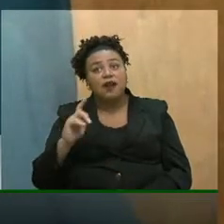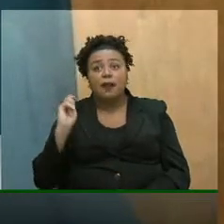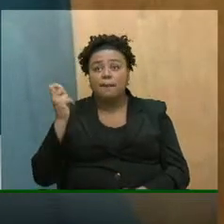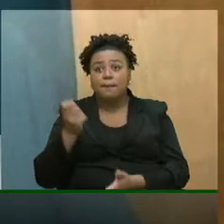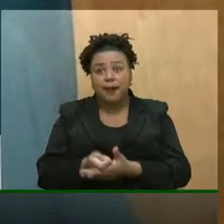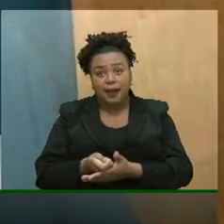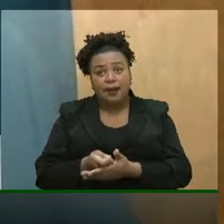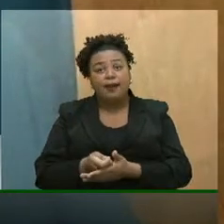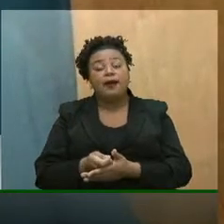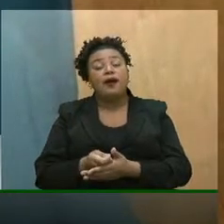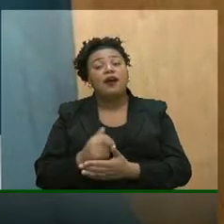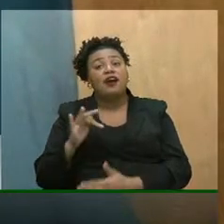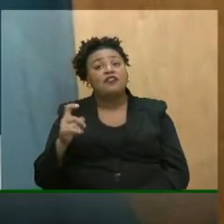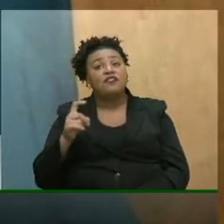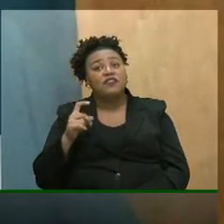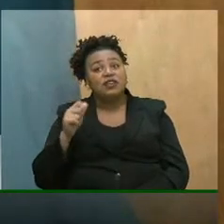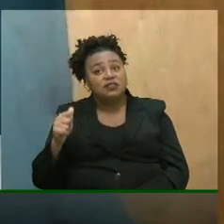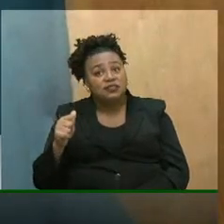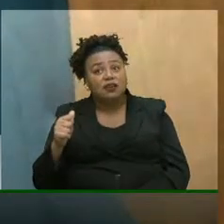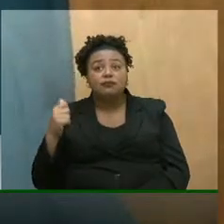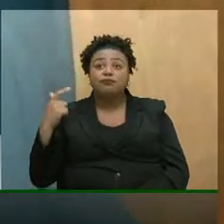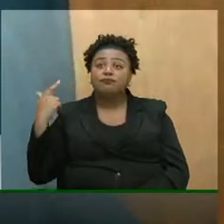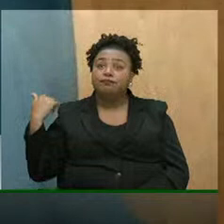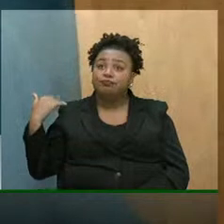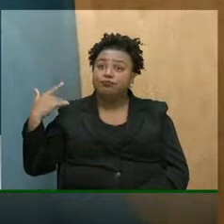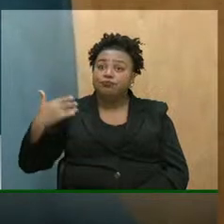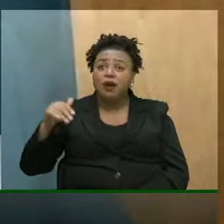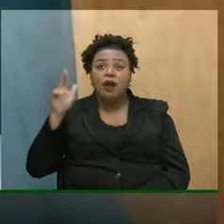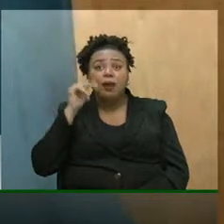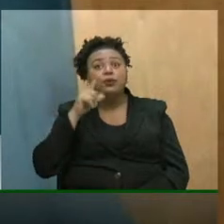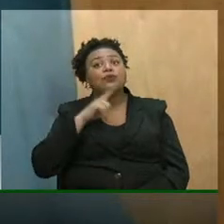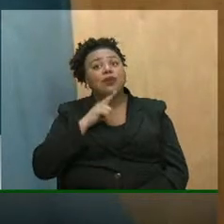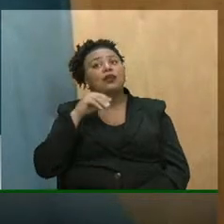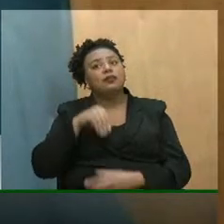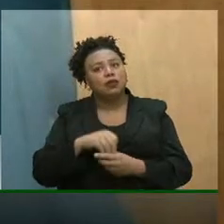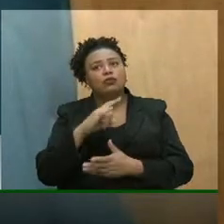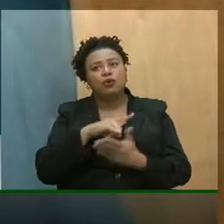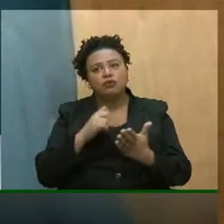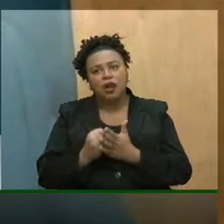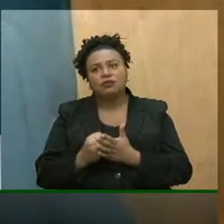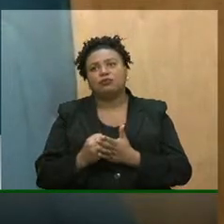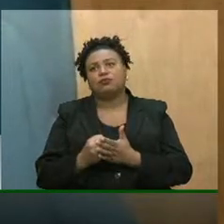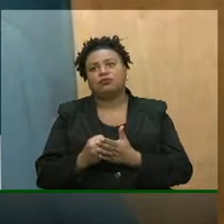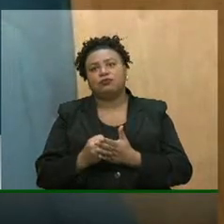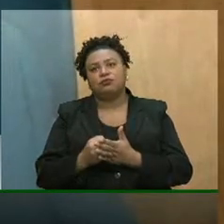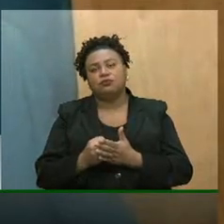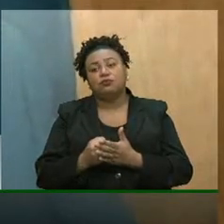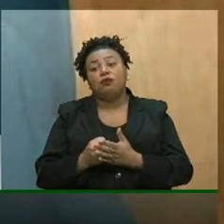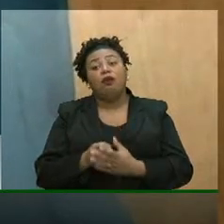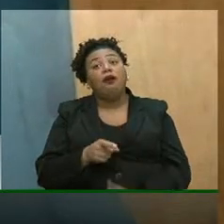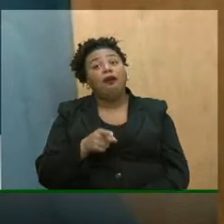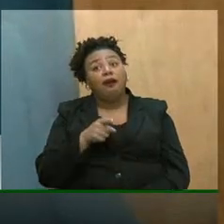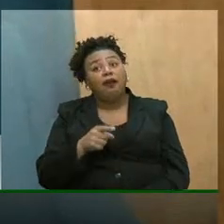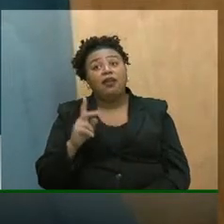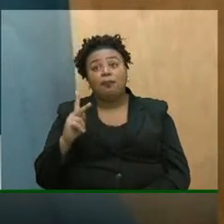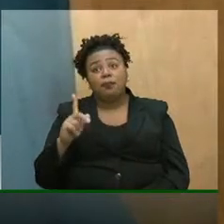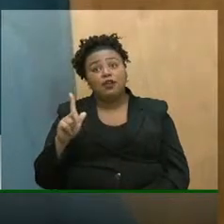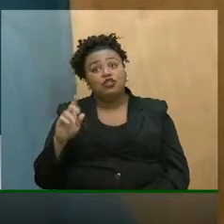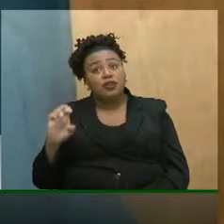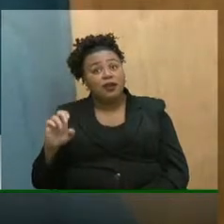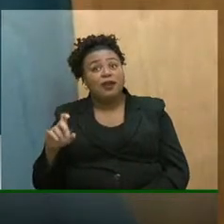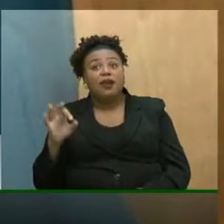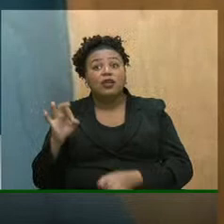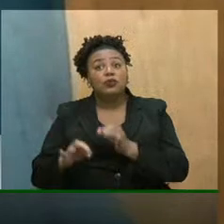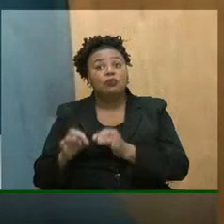pagar a parte fixa retroativa abril, que consta nos contratos. E aí a PGE e o Tribunal de